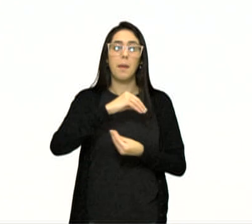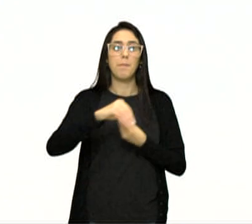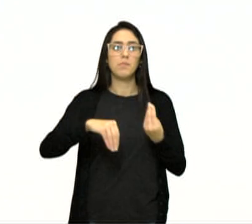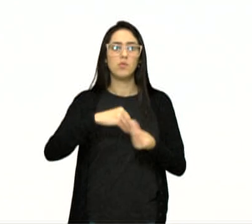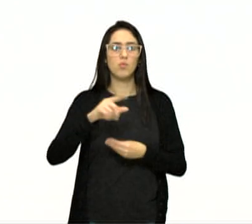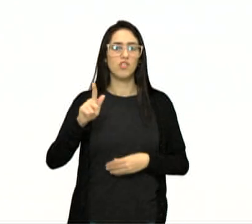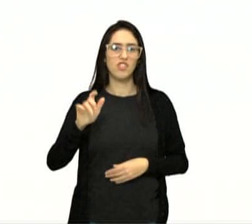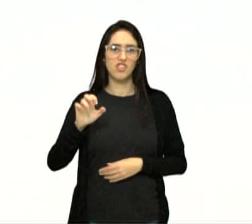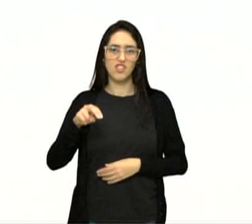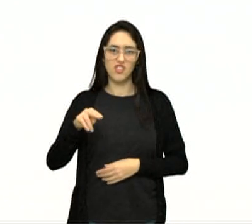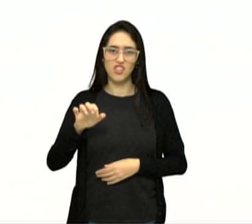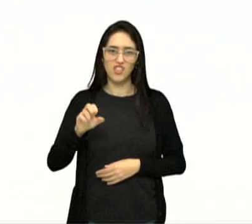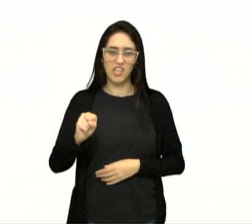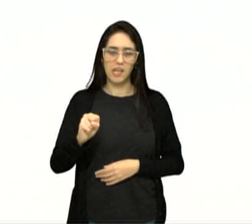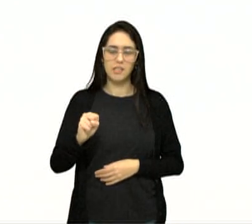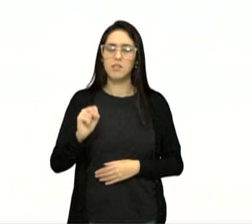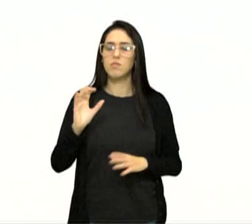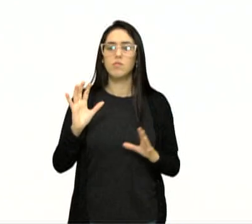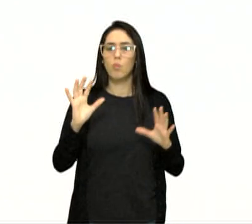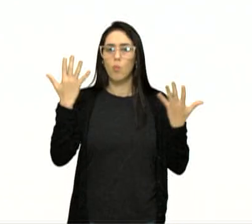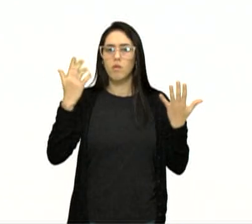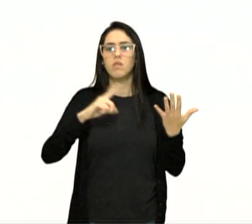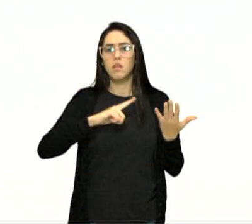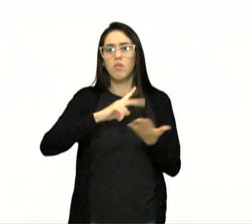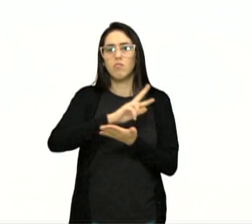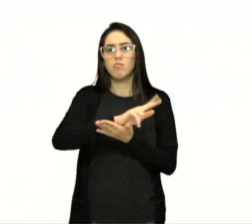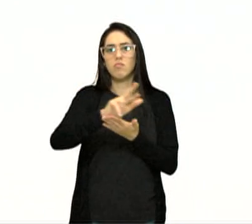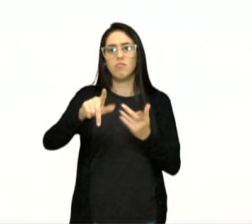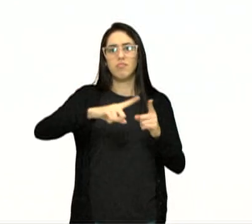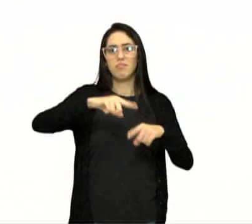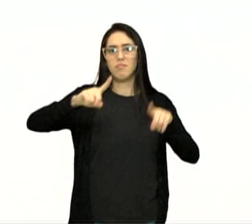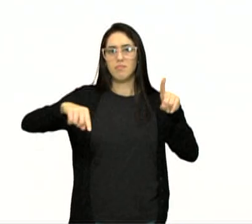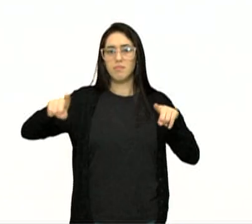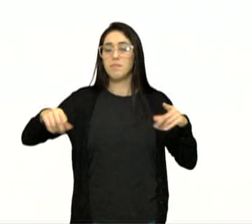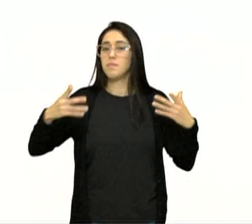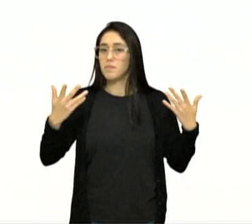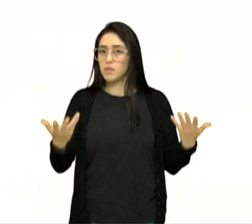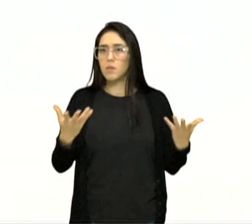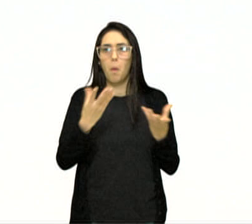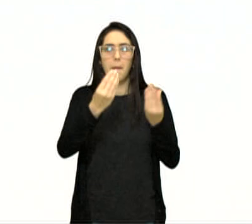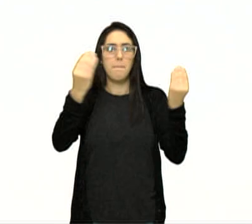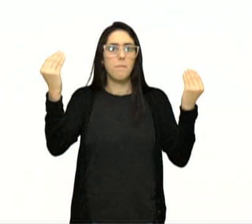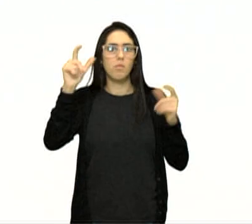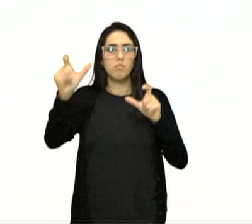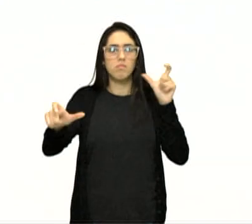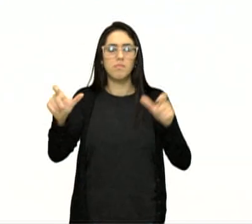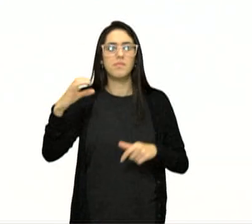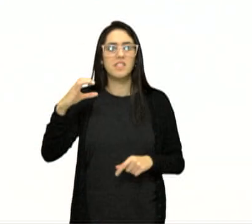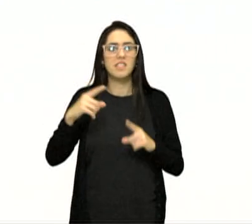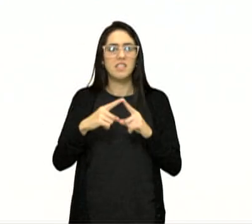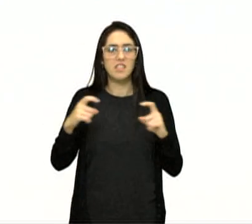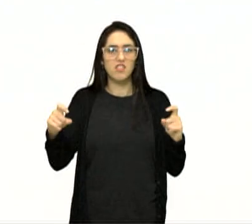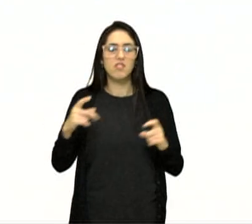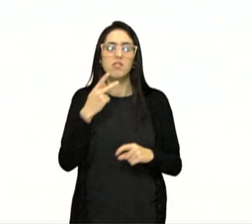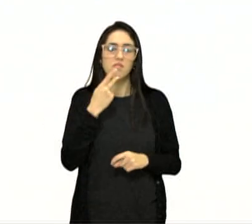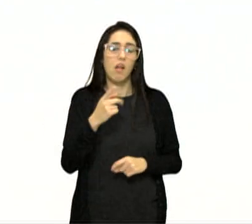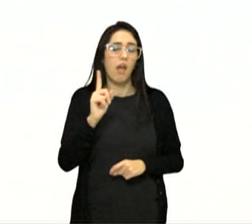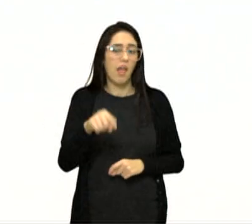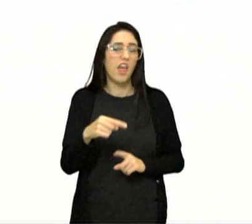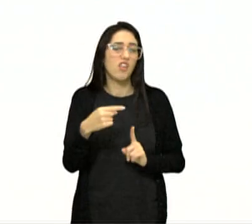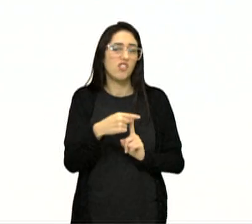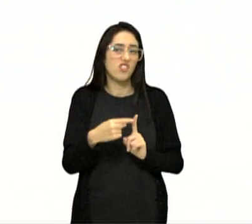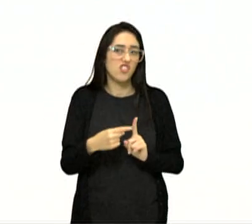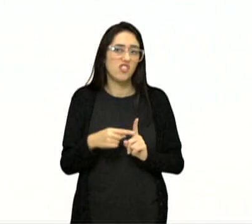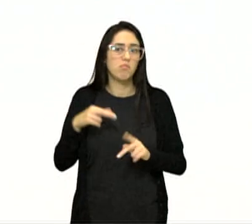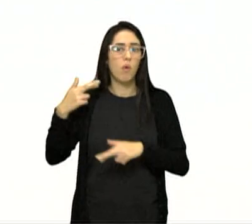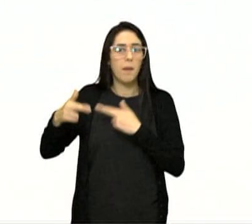Então, quando há mistura de genes, há variabilidade. Então, nesse processo, muitos cientistas enquadram ela com um tipo de reprodução